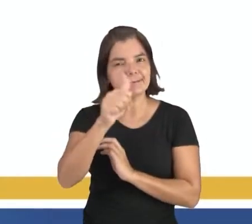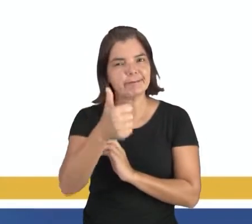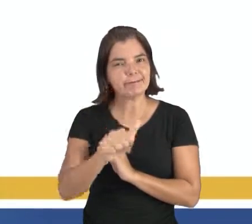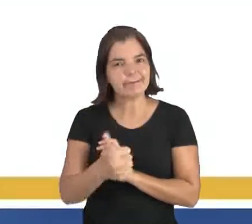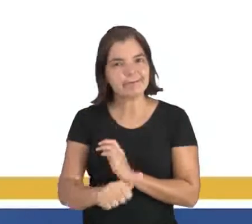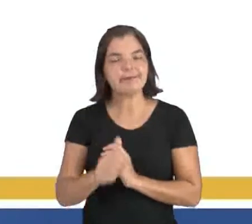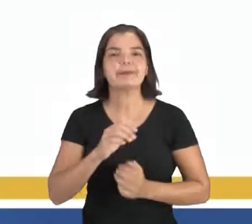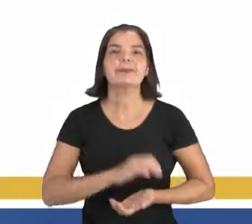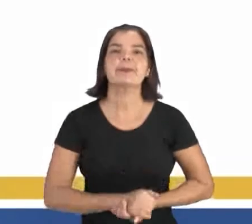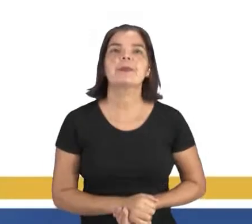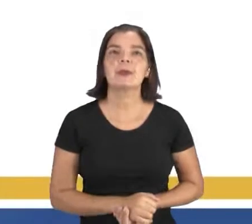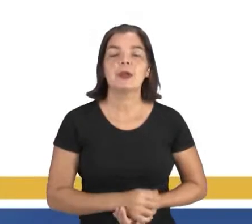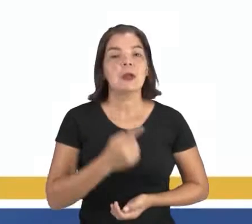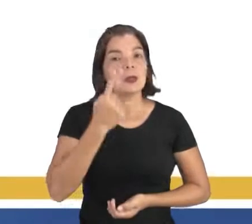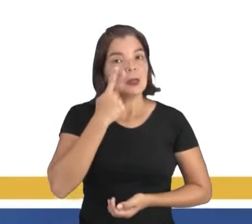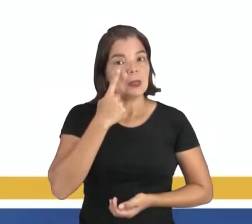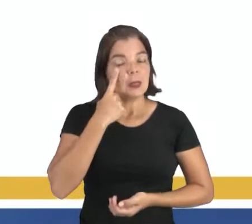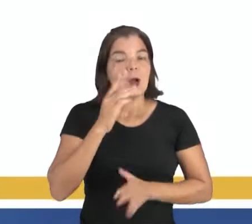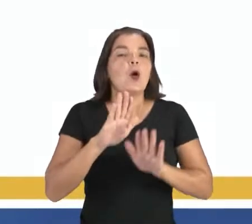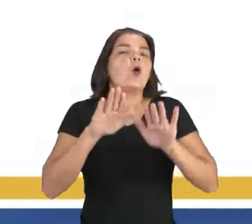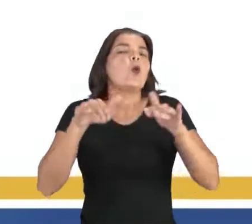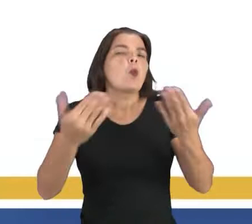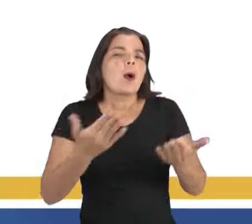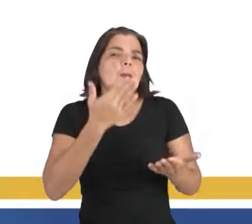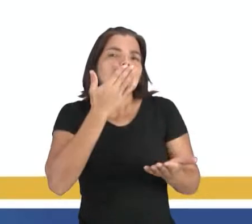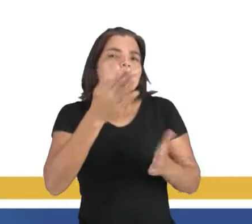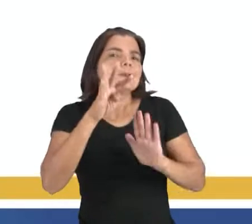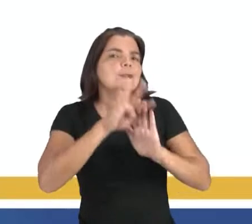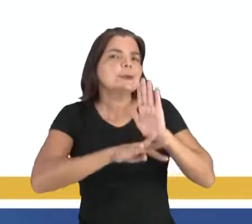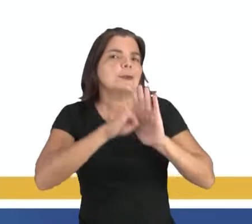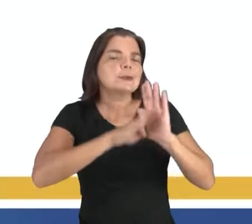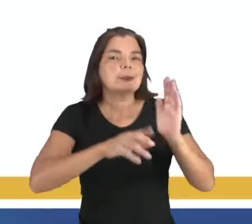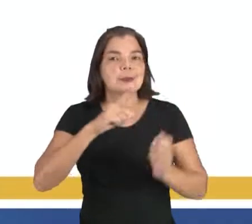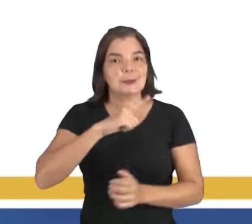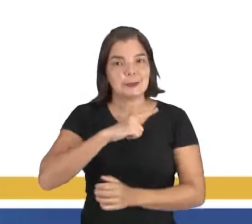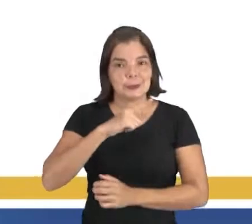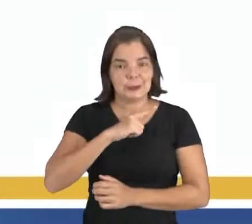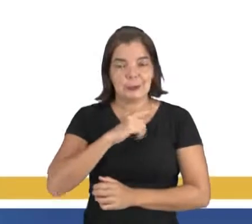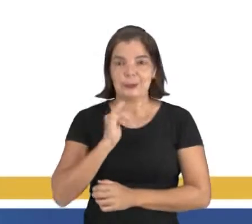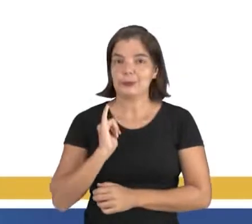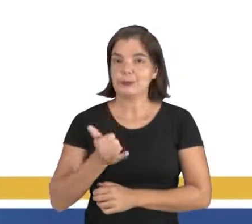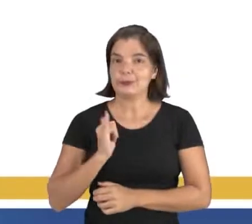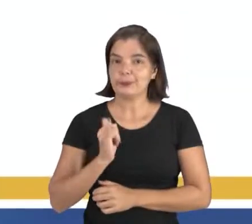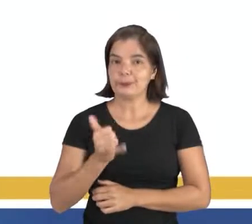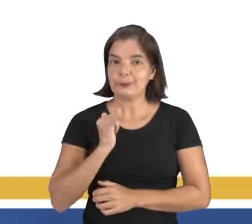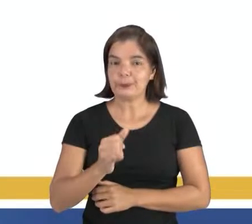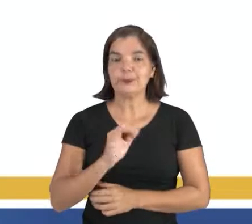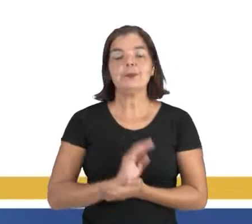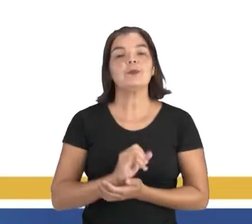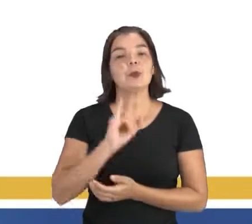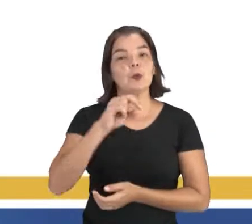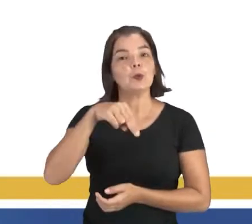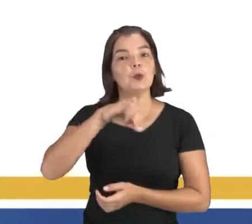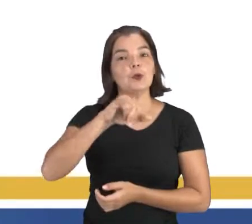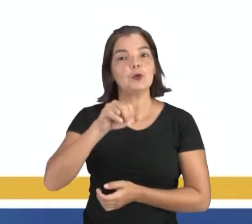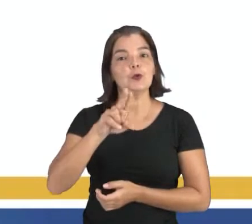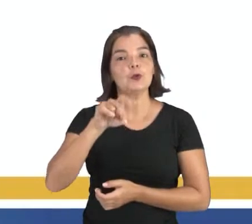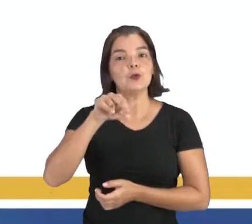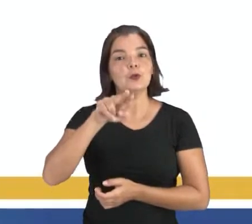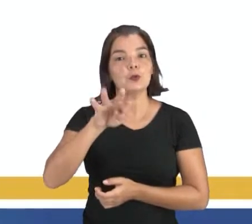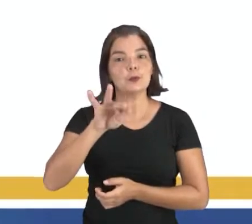analisar. Vejam quais são os tipos textuais que nós temos: o narrativo,